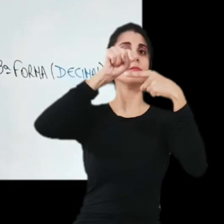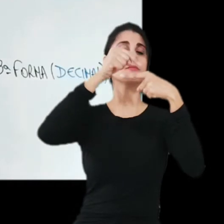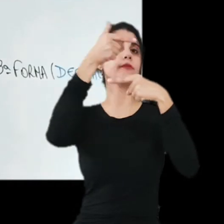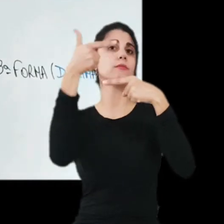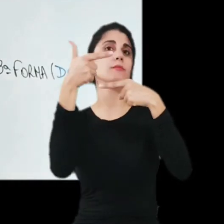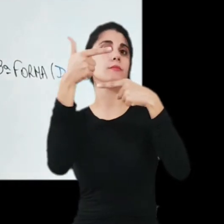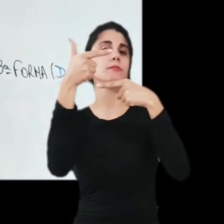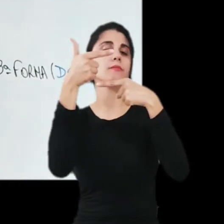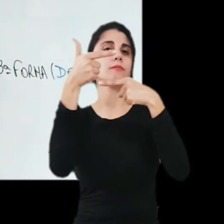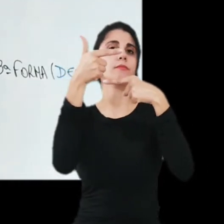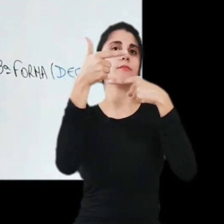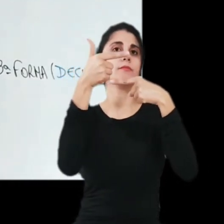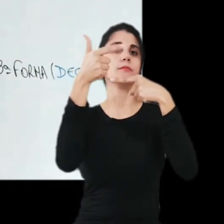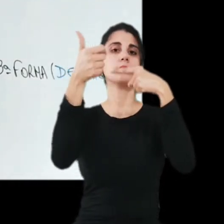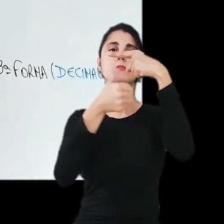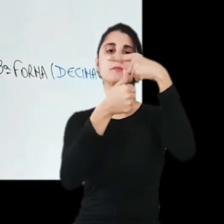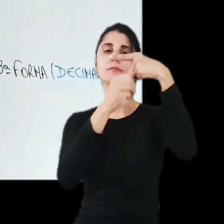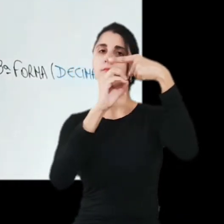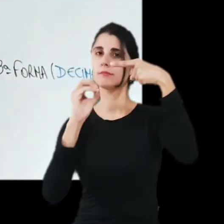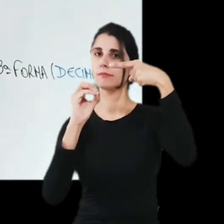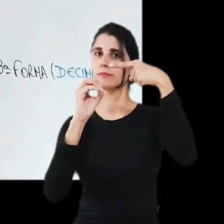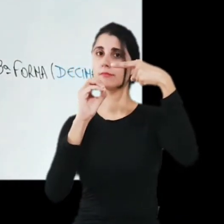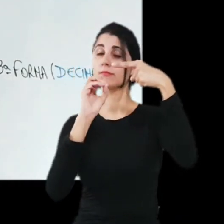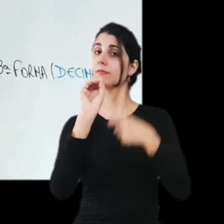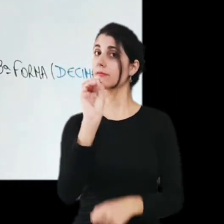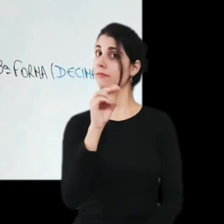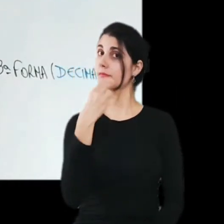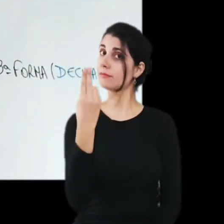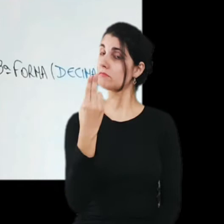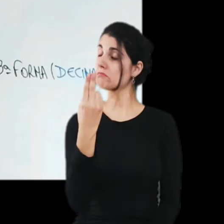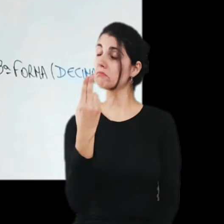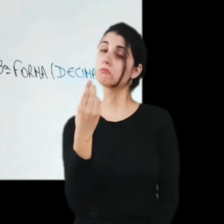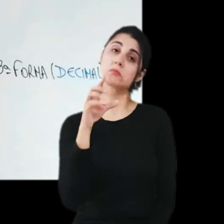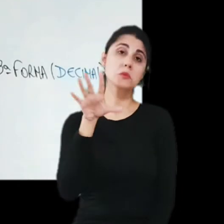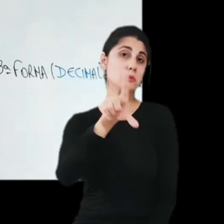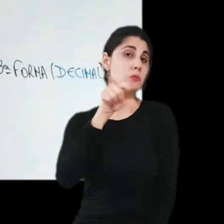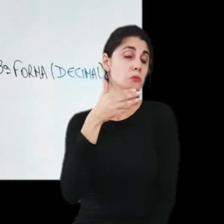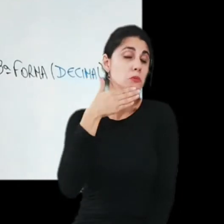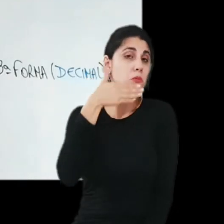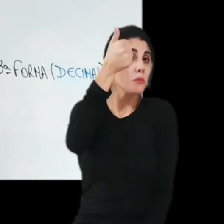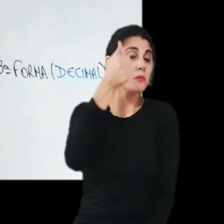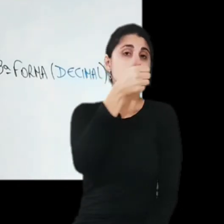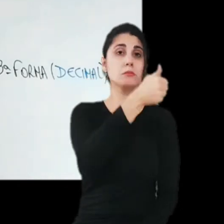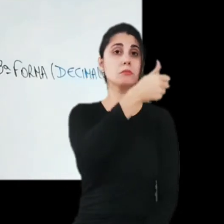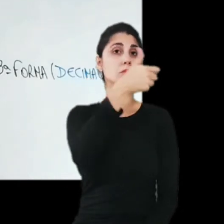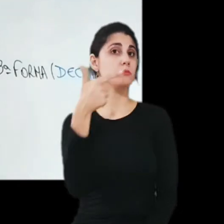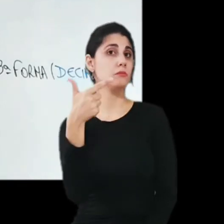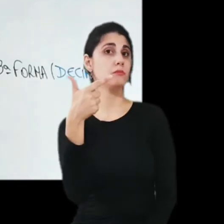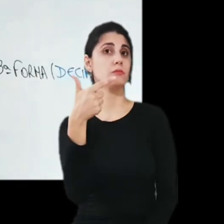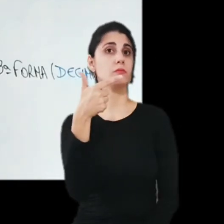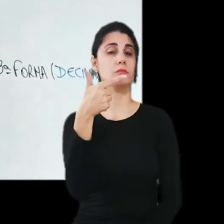1,2 por 100. Ou, se você preferir, 12